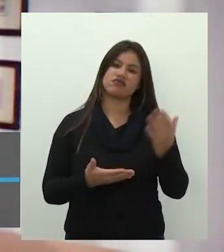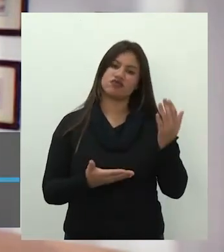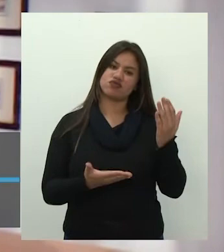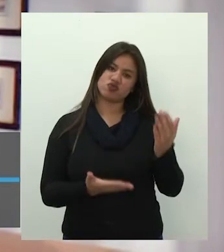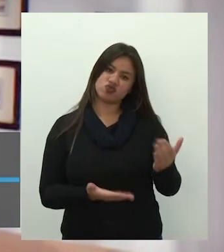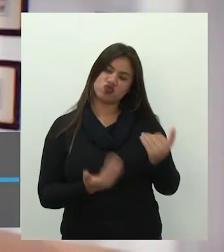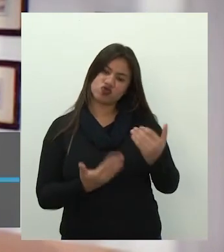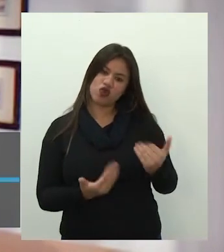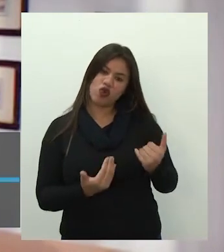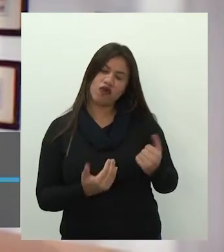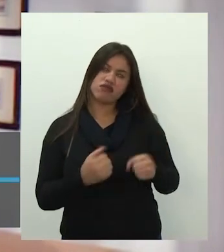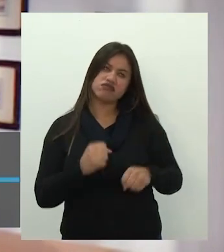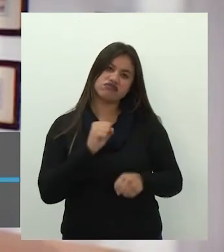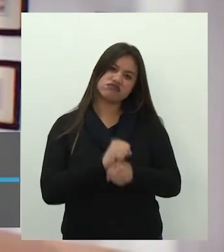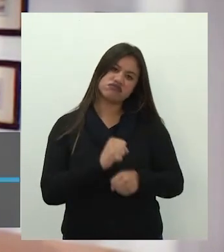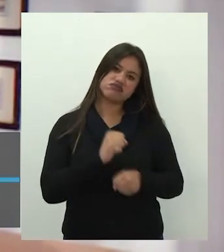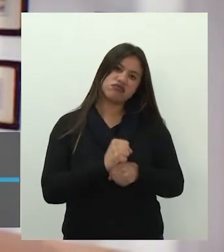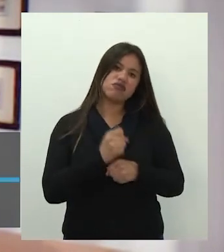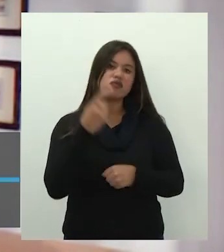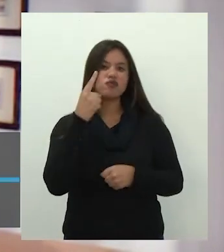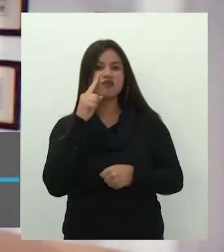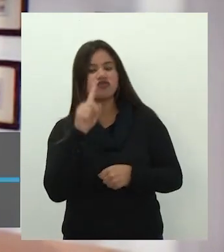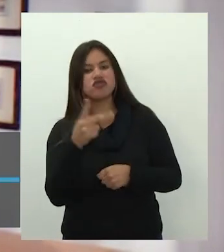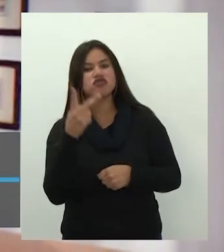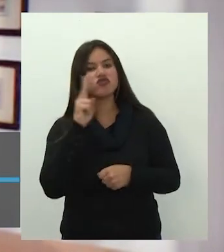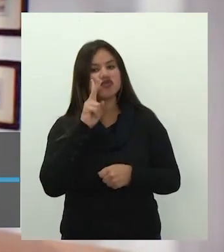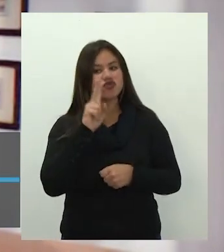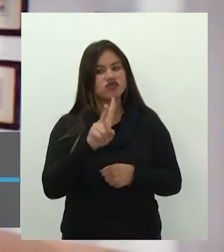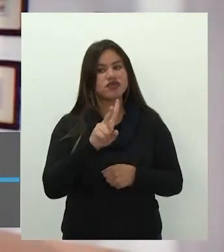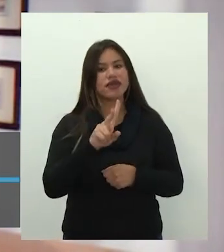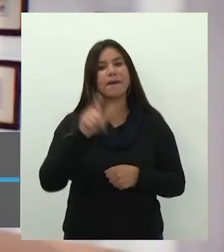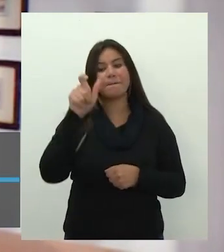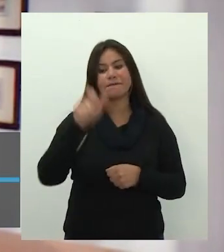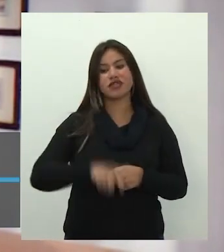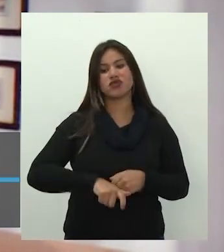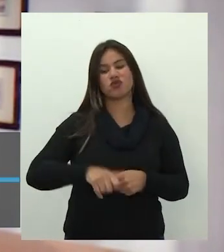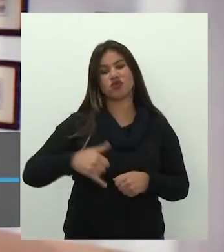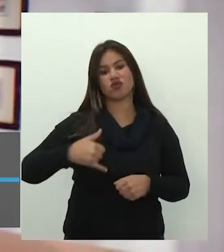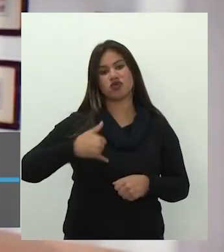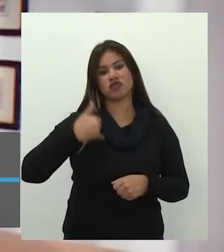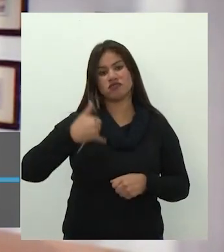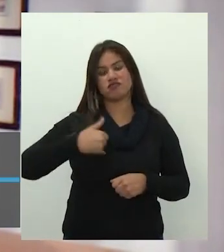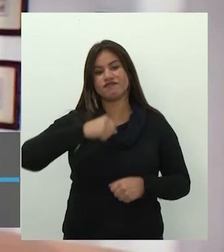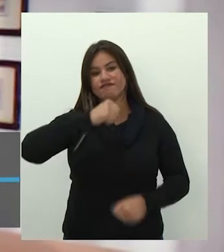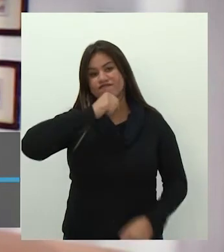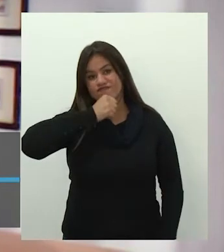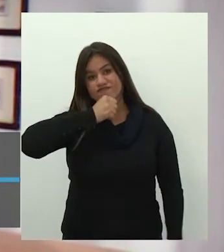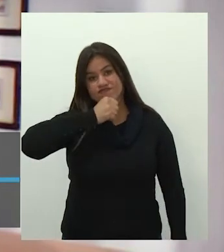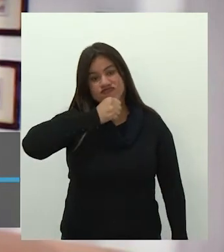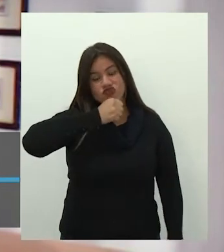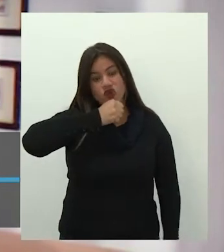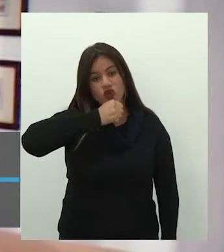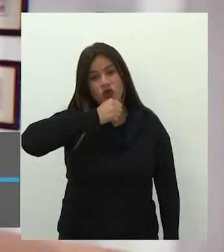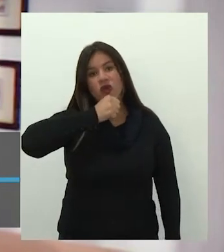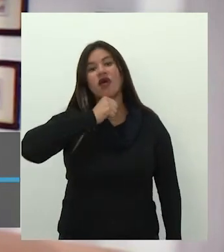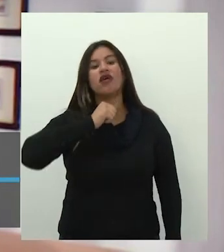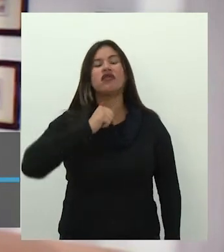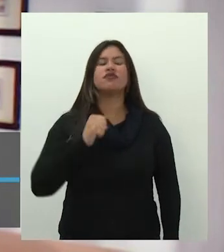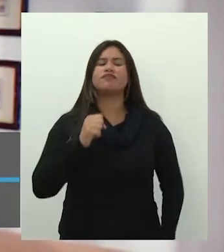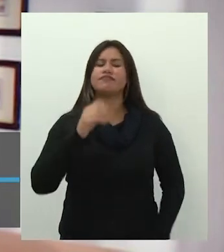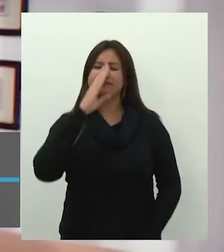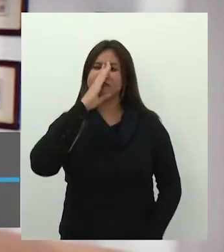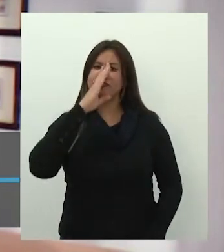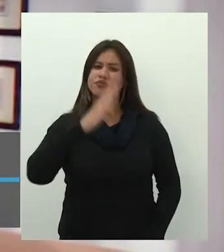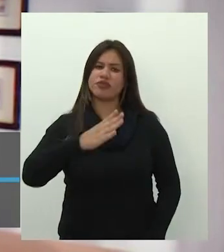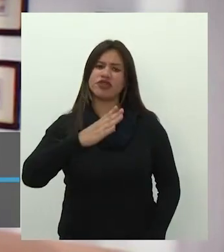dois dias, idosos não. Então, o quadro de idosos... especialmente idosos